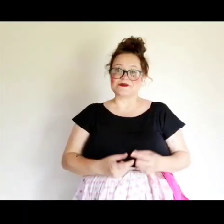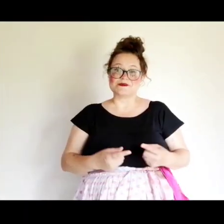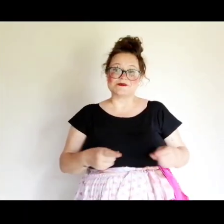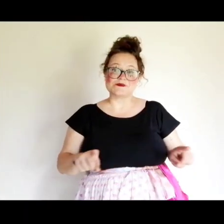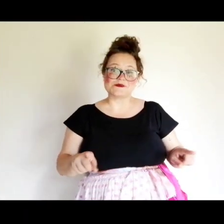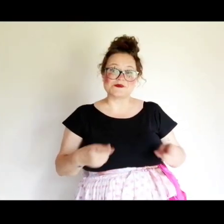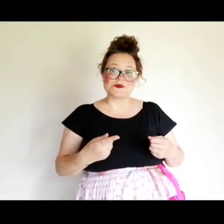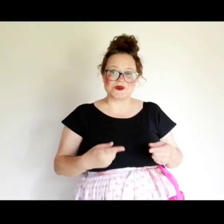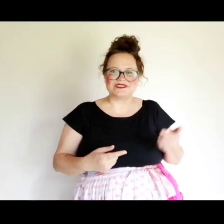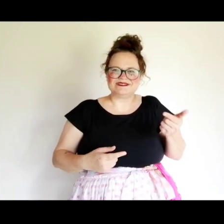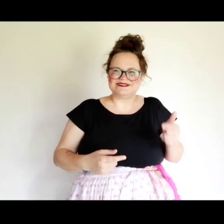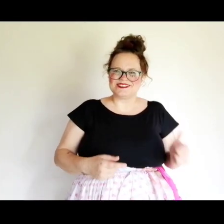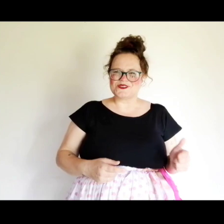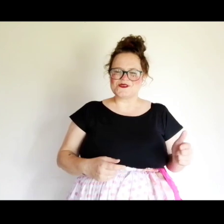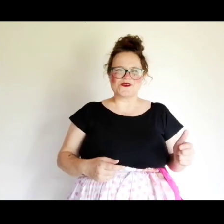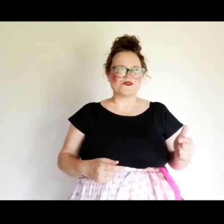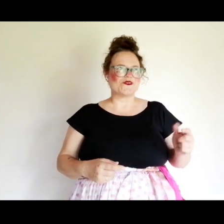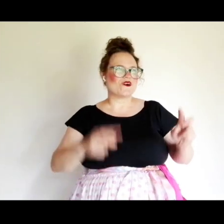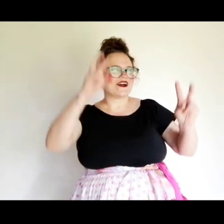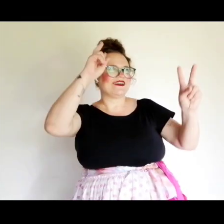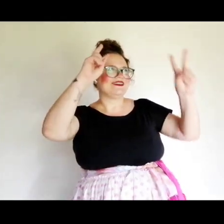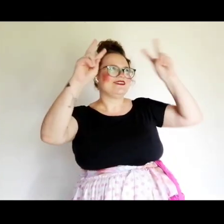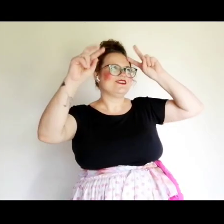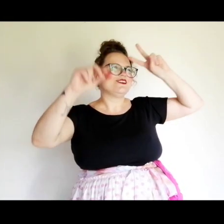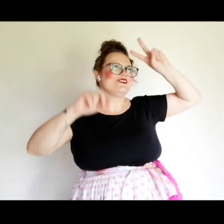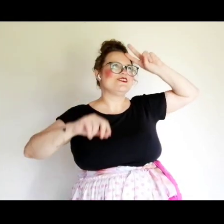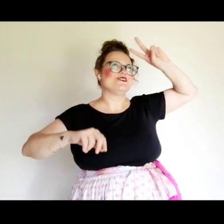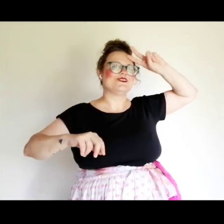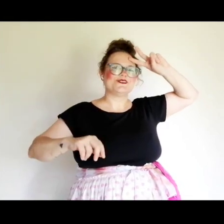Histórias reais de fatos imaginários.